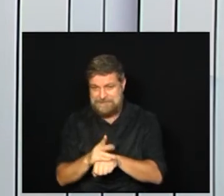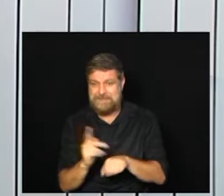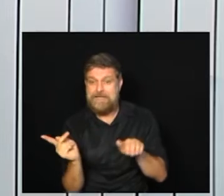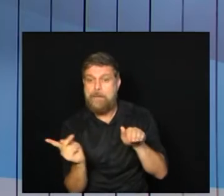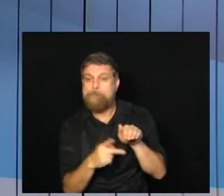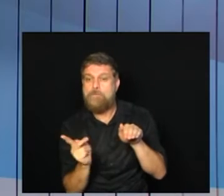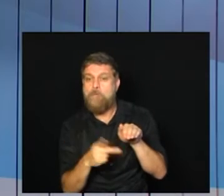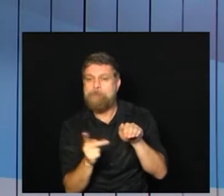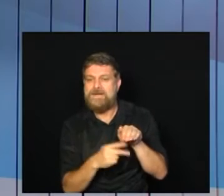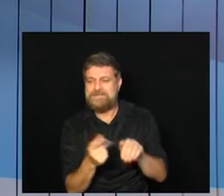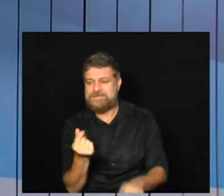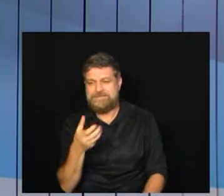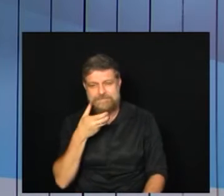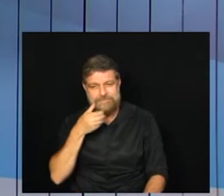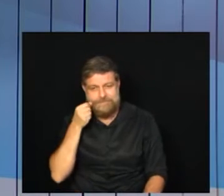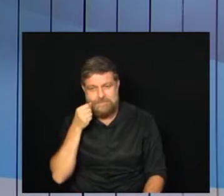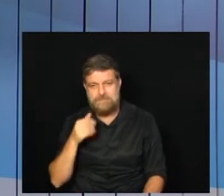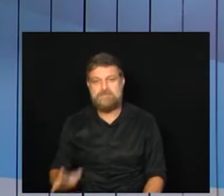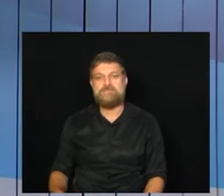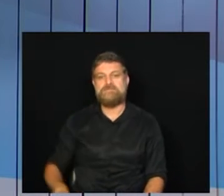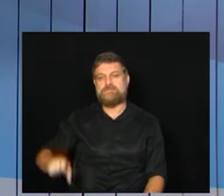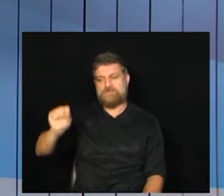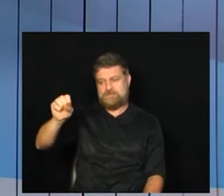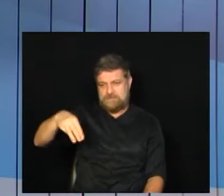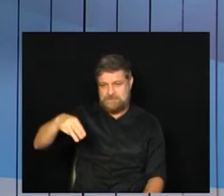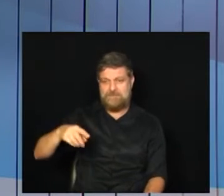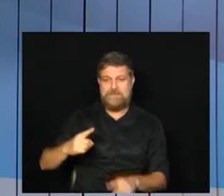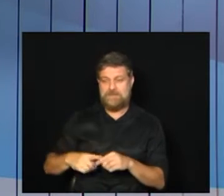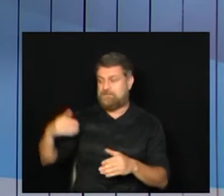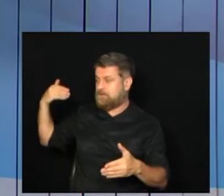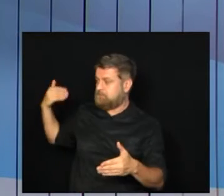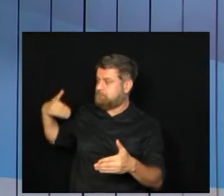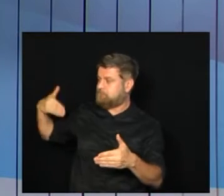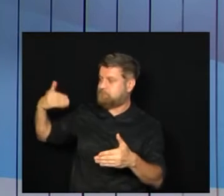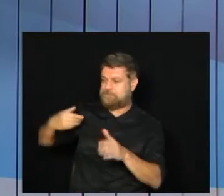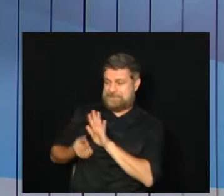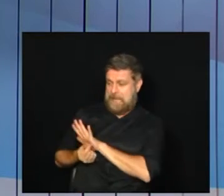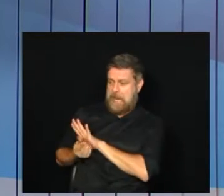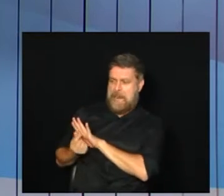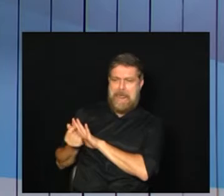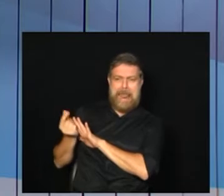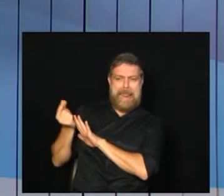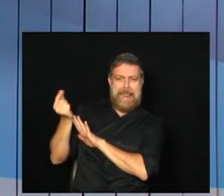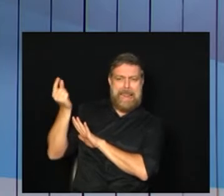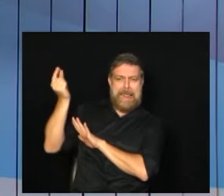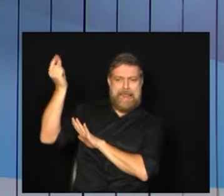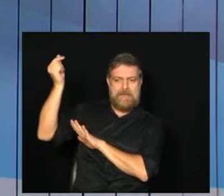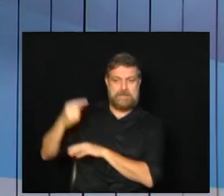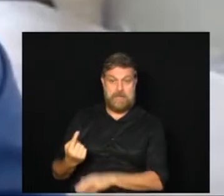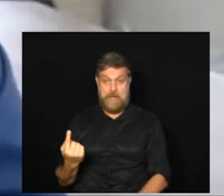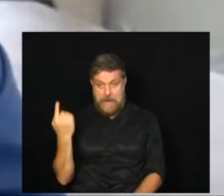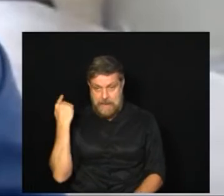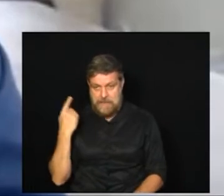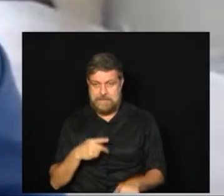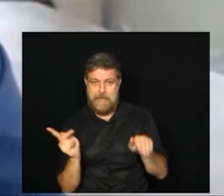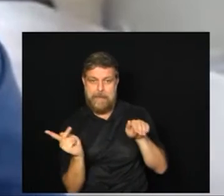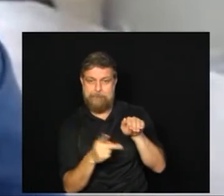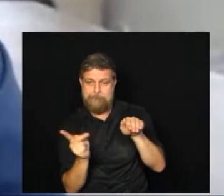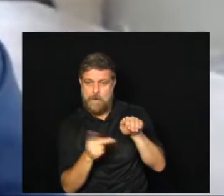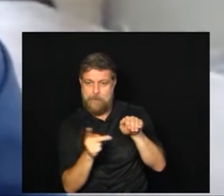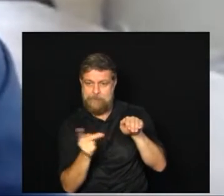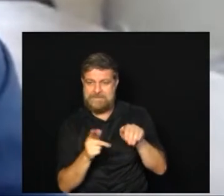ânsia de querer fazer as coisas muito rápidas e tudo para hoje e não pensa no amanhã. Então, você pensar que a